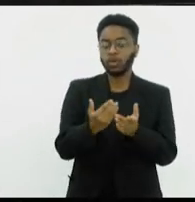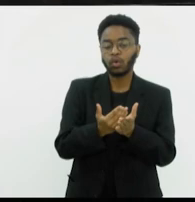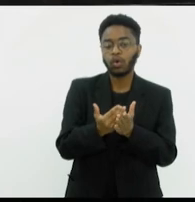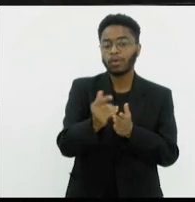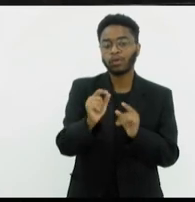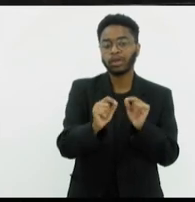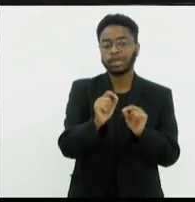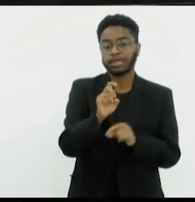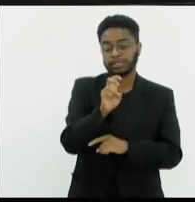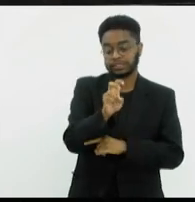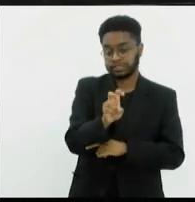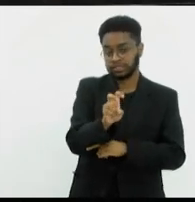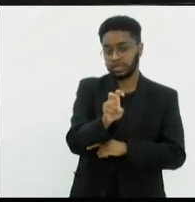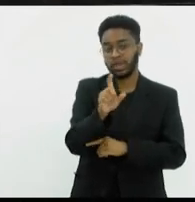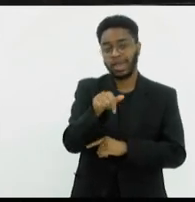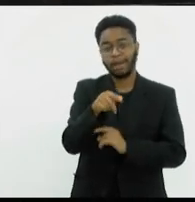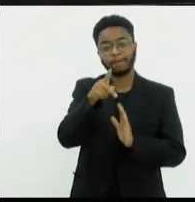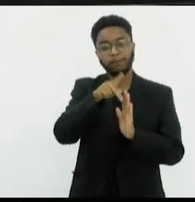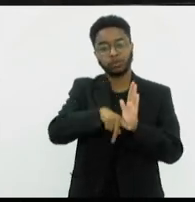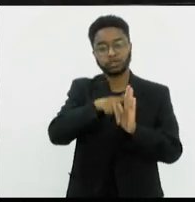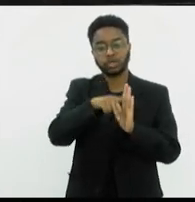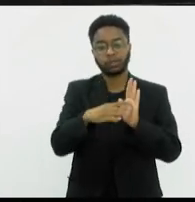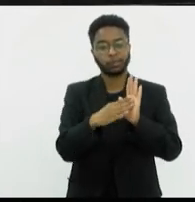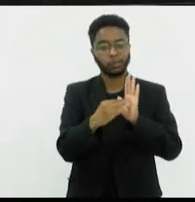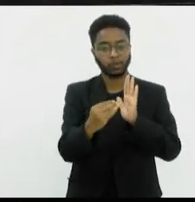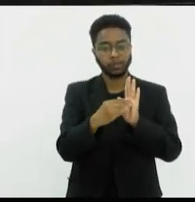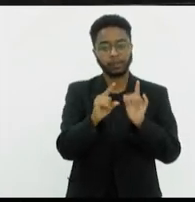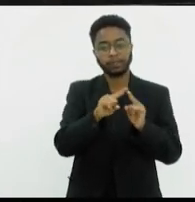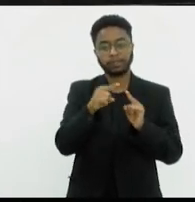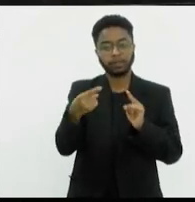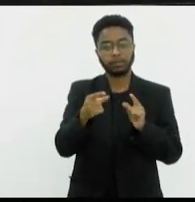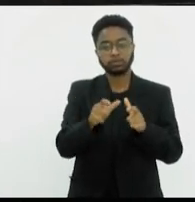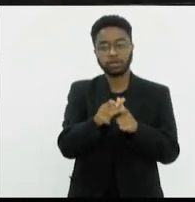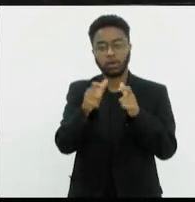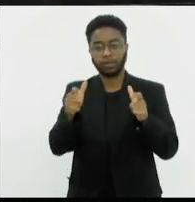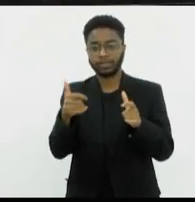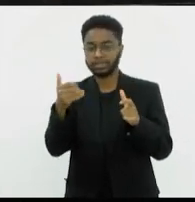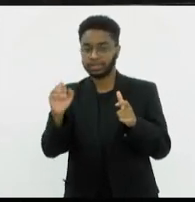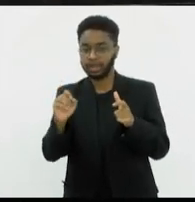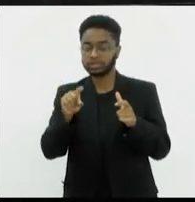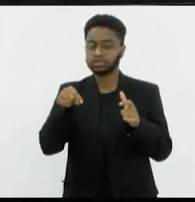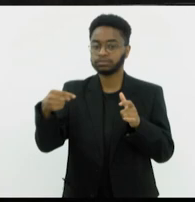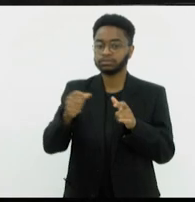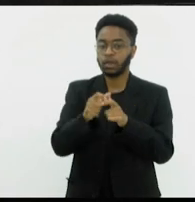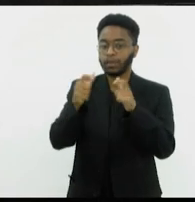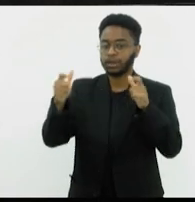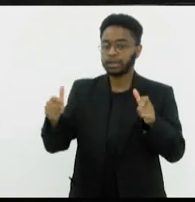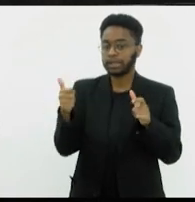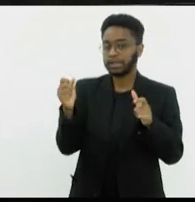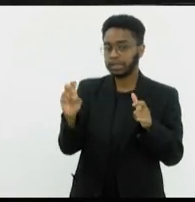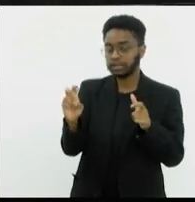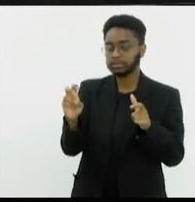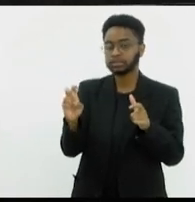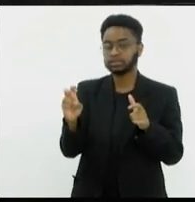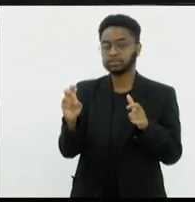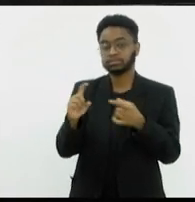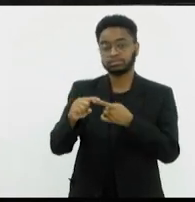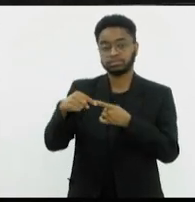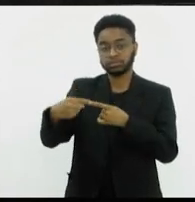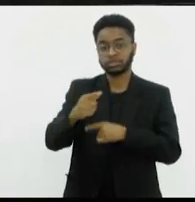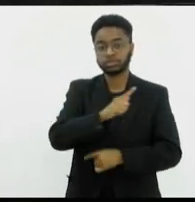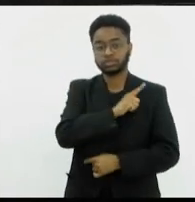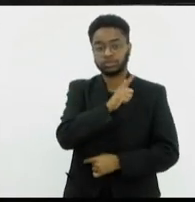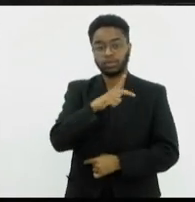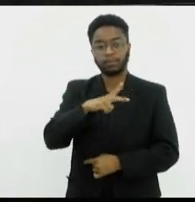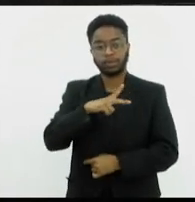5, é um projeto piloto, que passa para 10, que passa para 15, e daqui a pouco a gestão privada